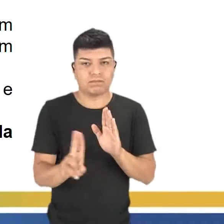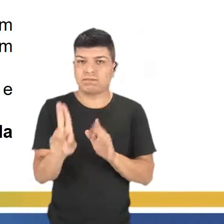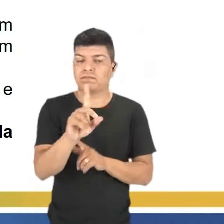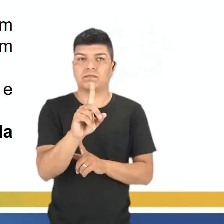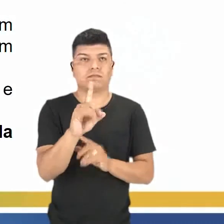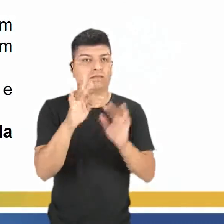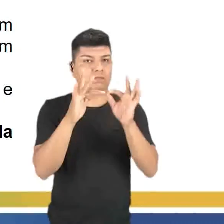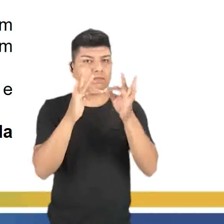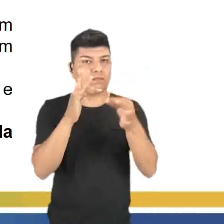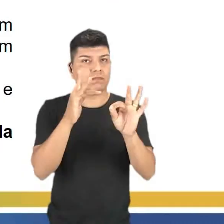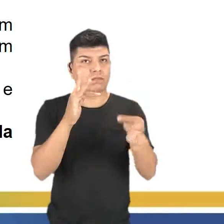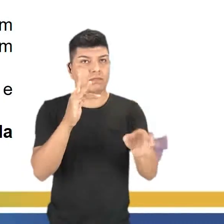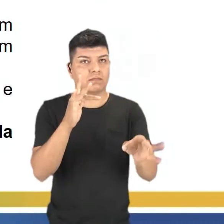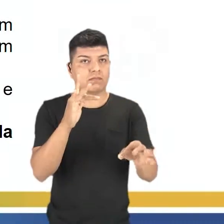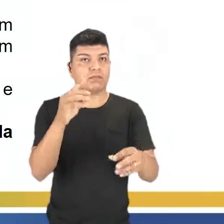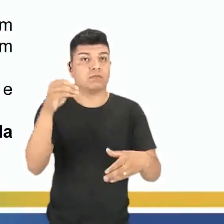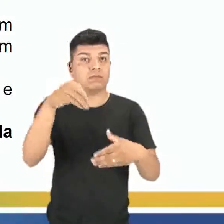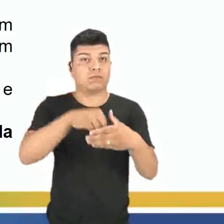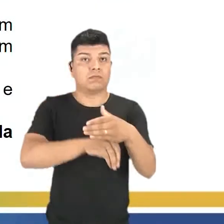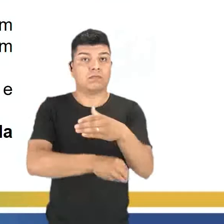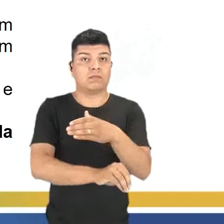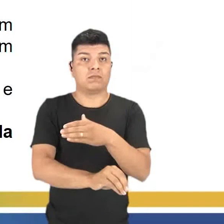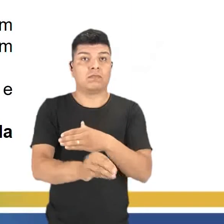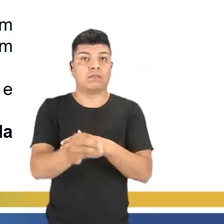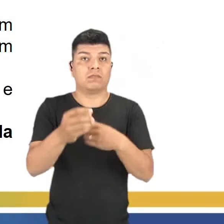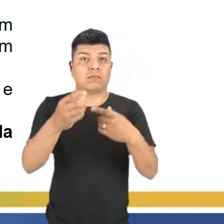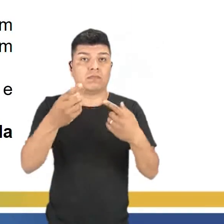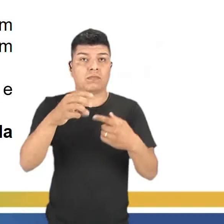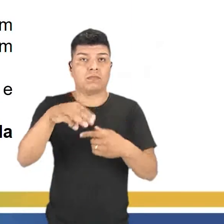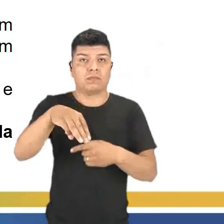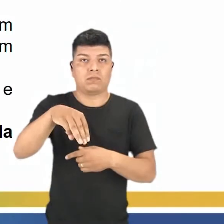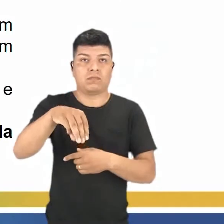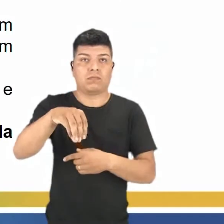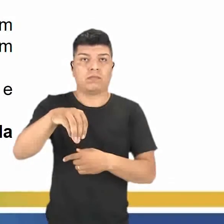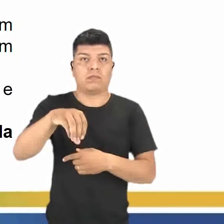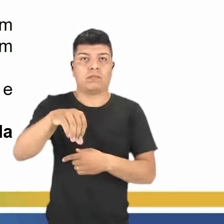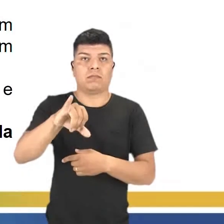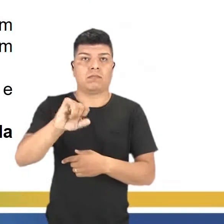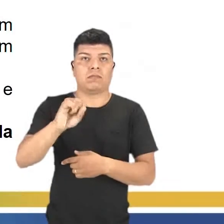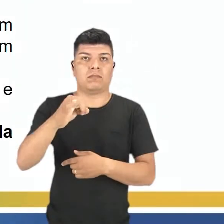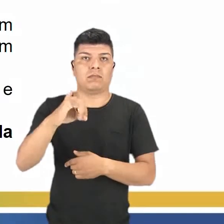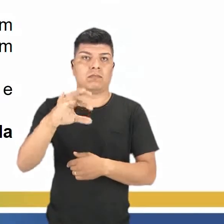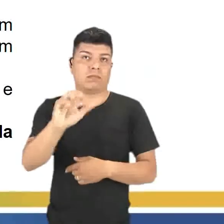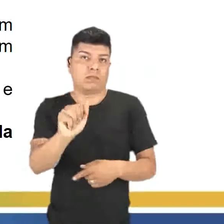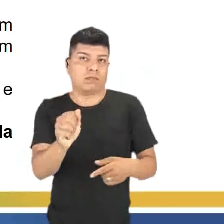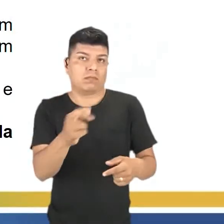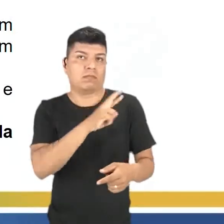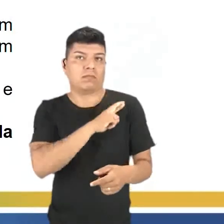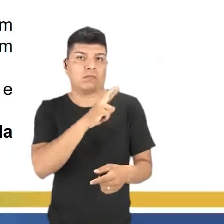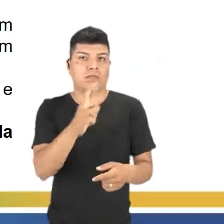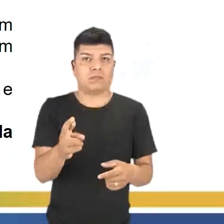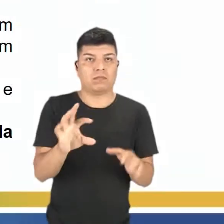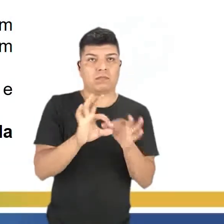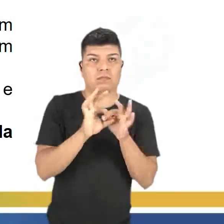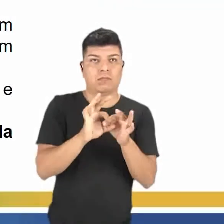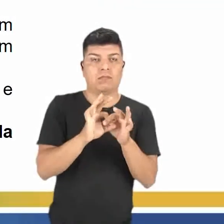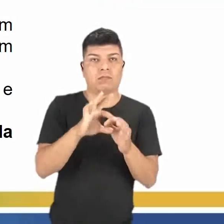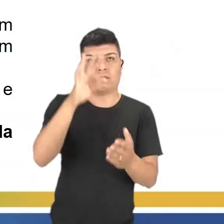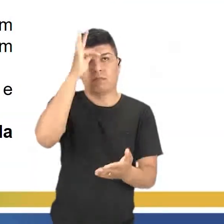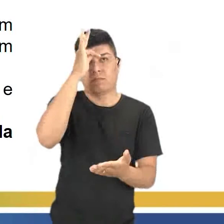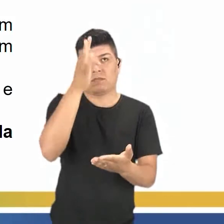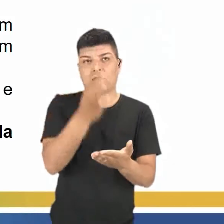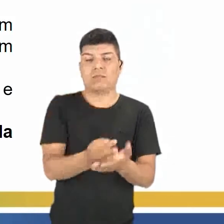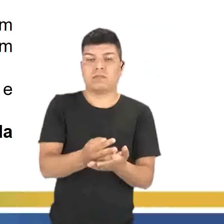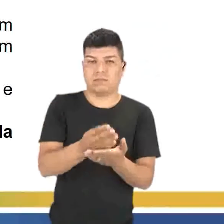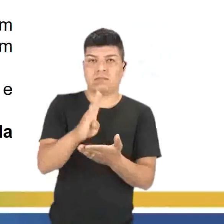um conteúdo que não se aplica ao arcadismo é a penetração da tendência mística, religiosa,